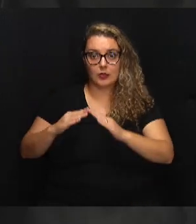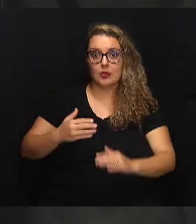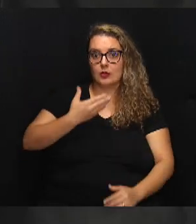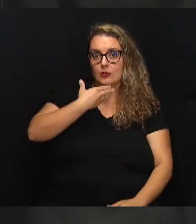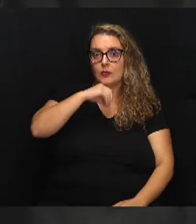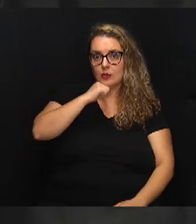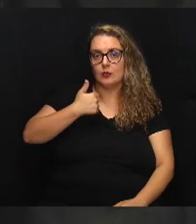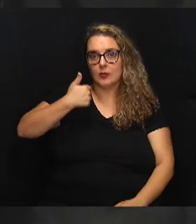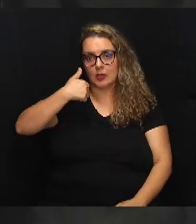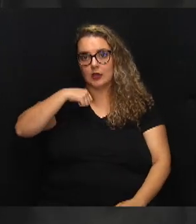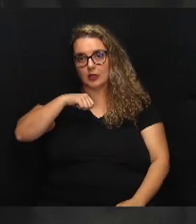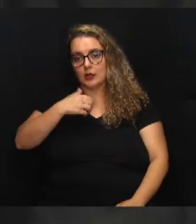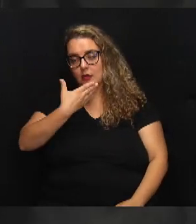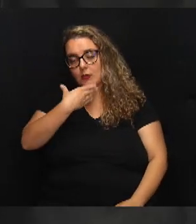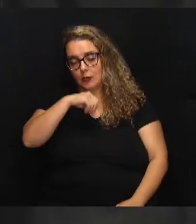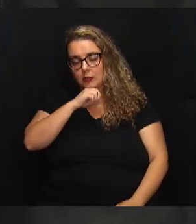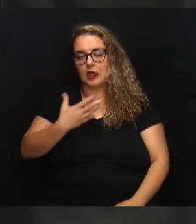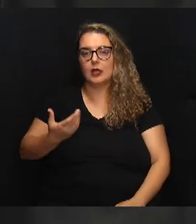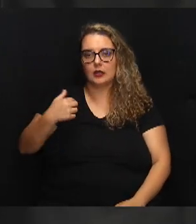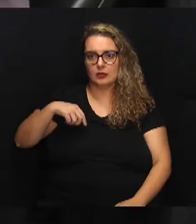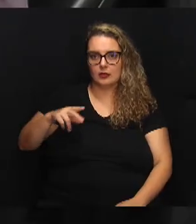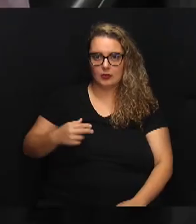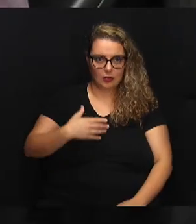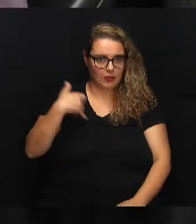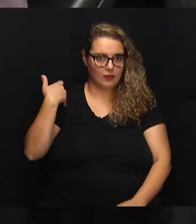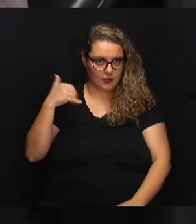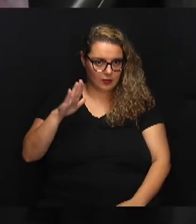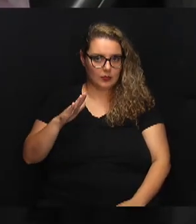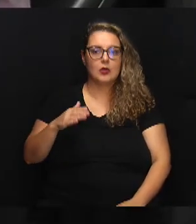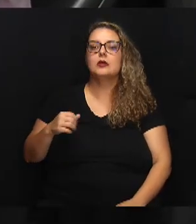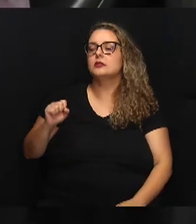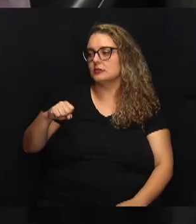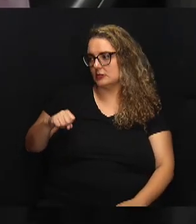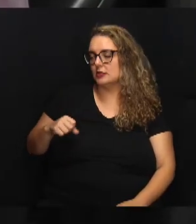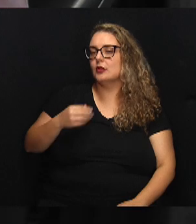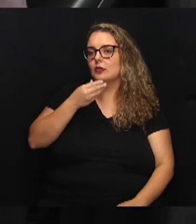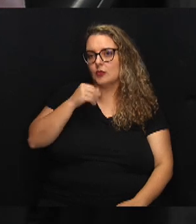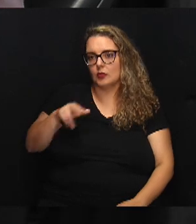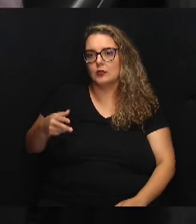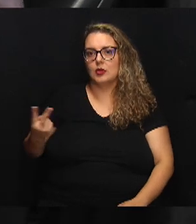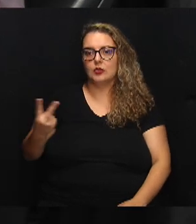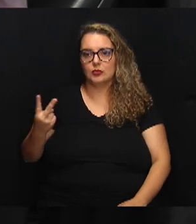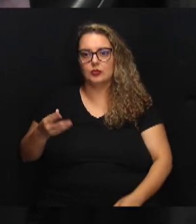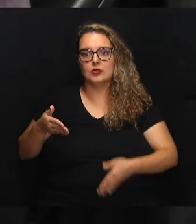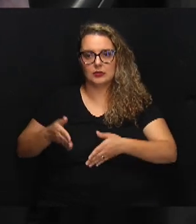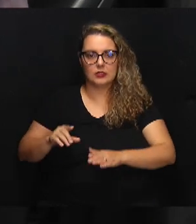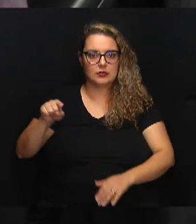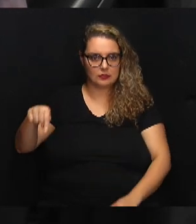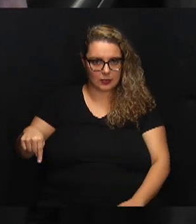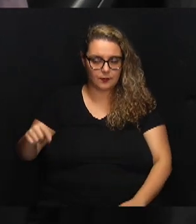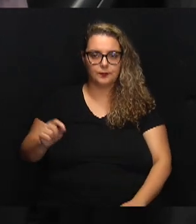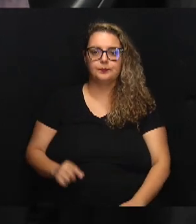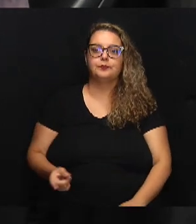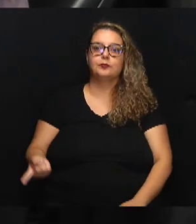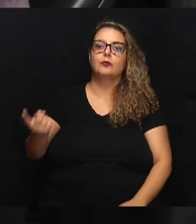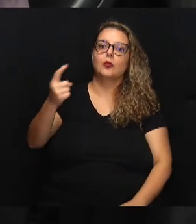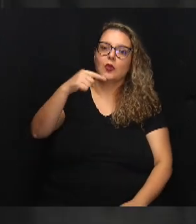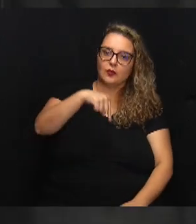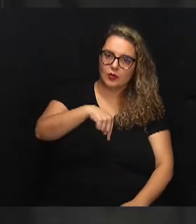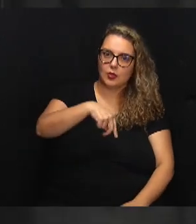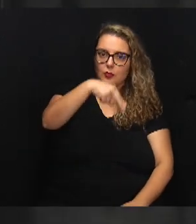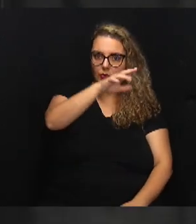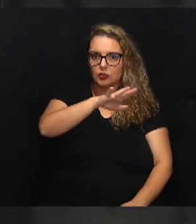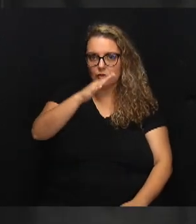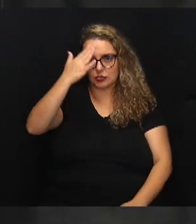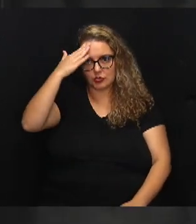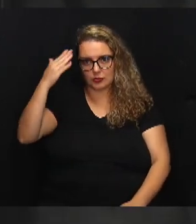irmão nasceu em Curitiba. Você é o filho mais velho? Eu sou o filho mais velho, Somos 2 irmãos, né? E voltamos para o norte do Paraná,